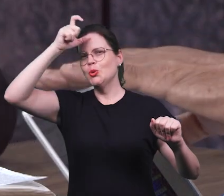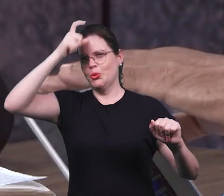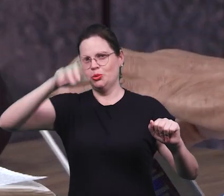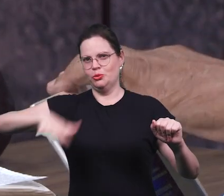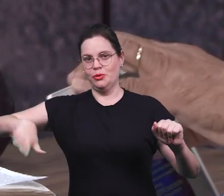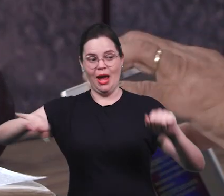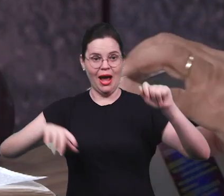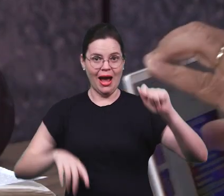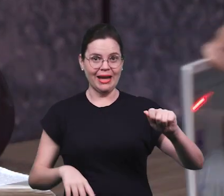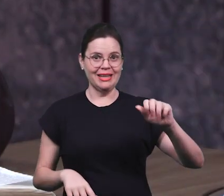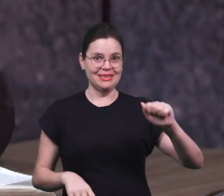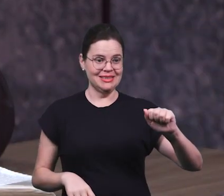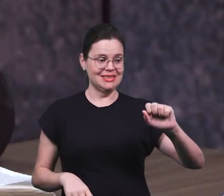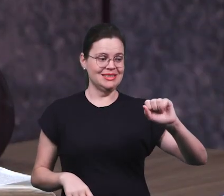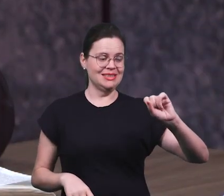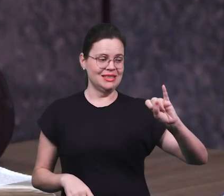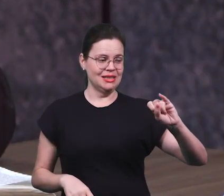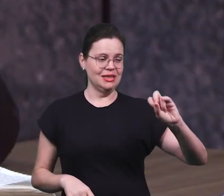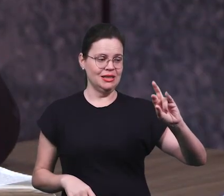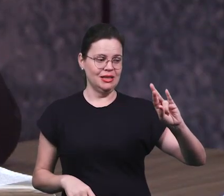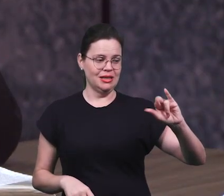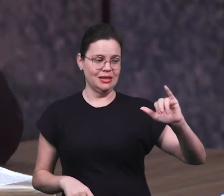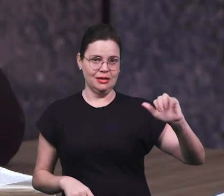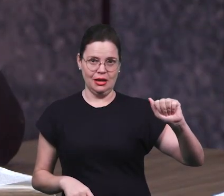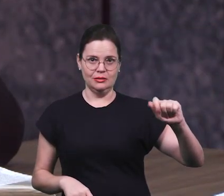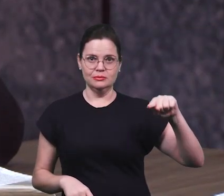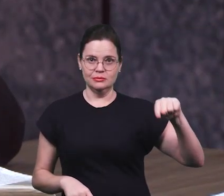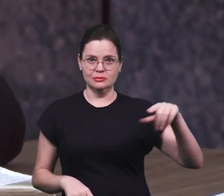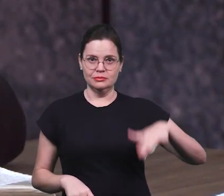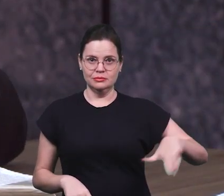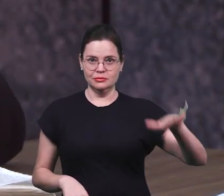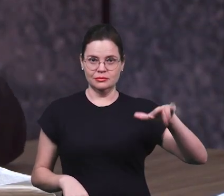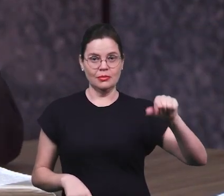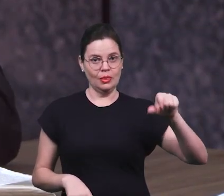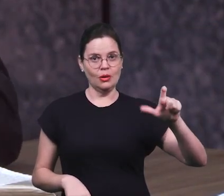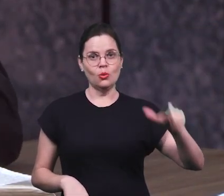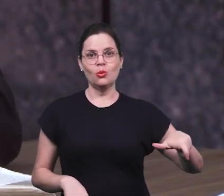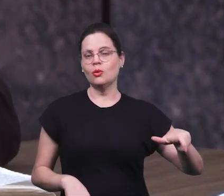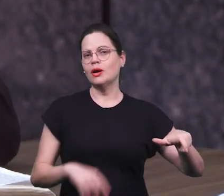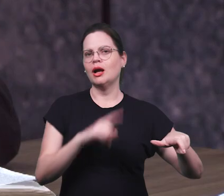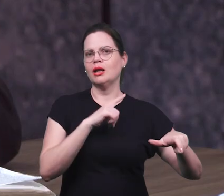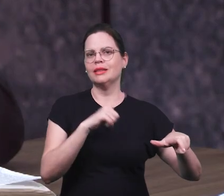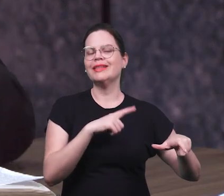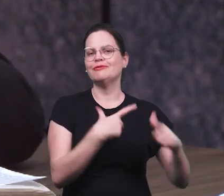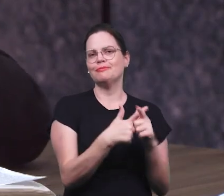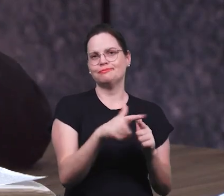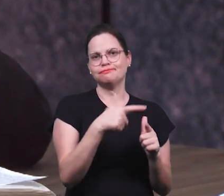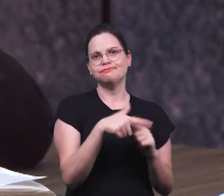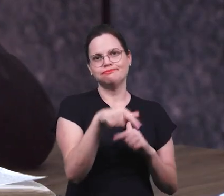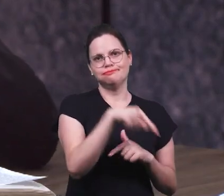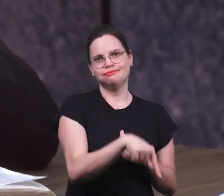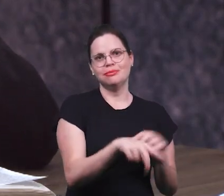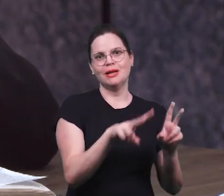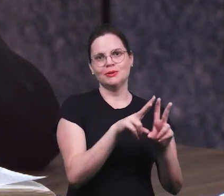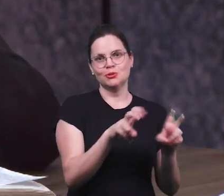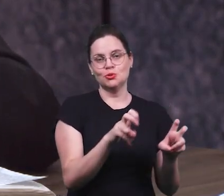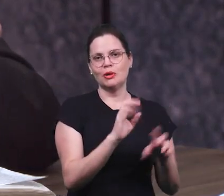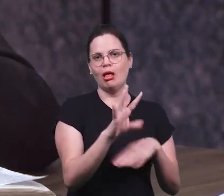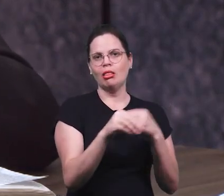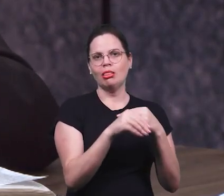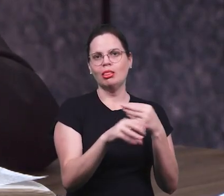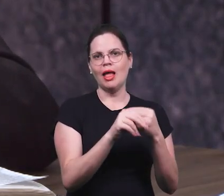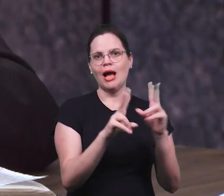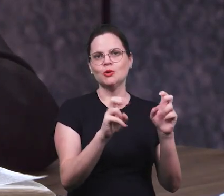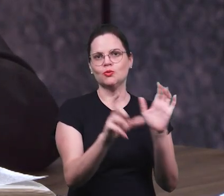na igreja de Antioquia, se levantou esse problema. Fazendo uma